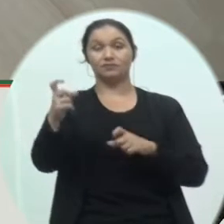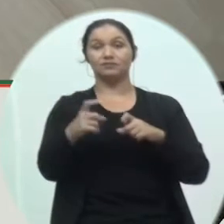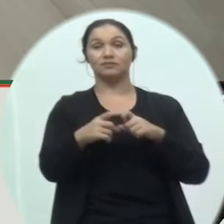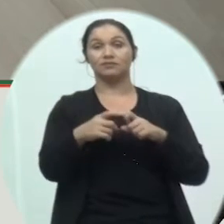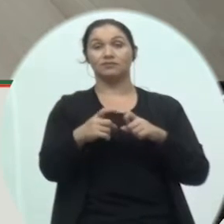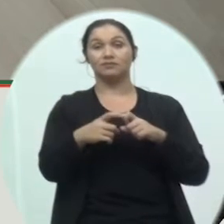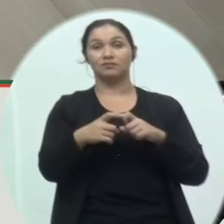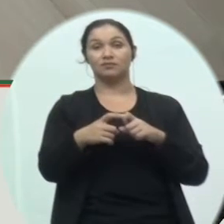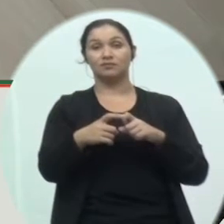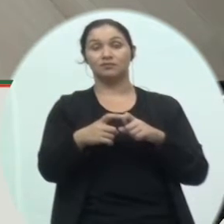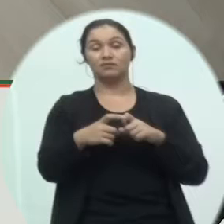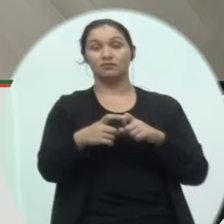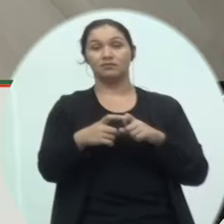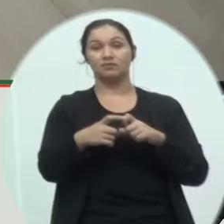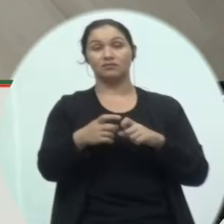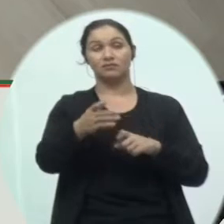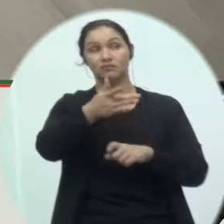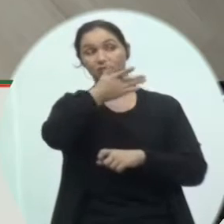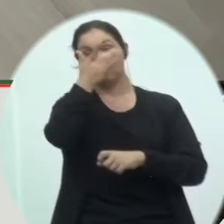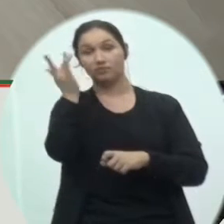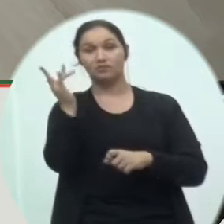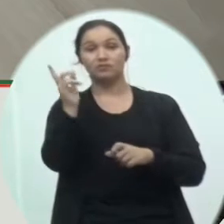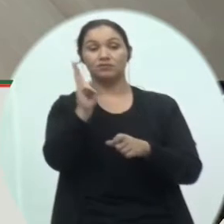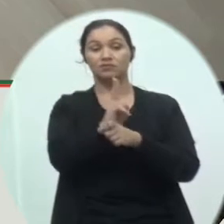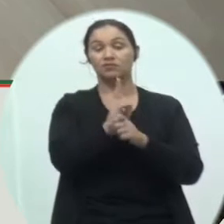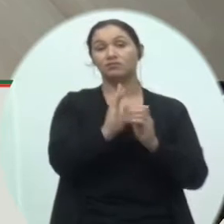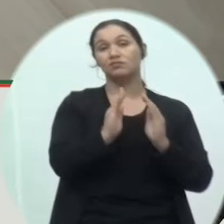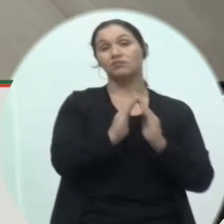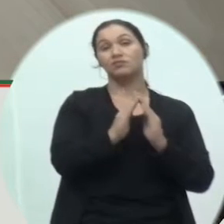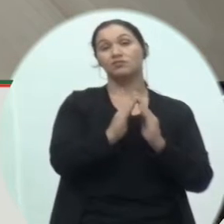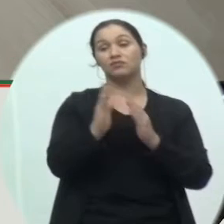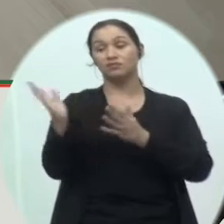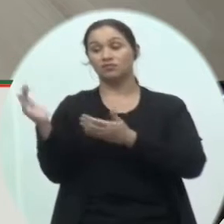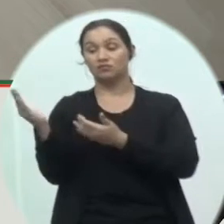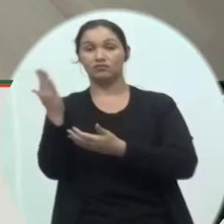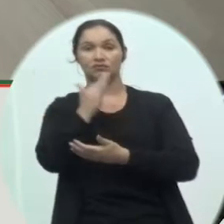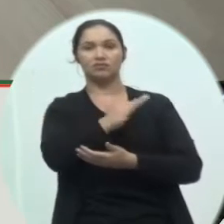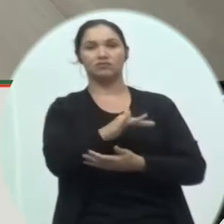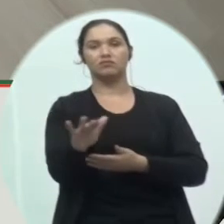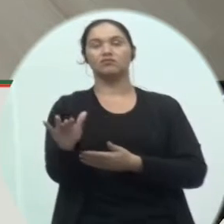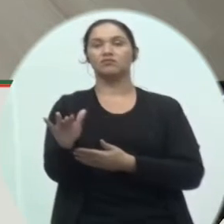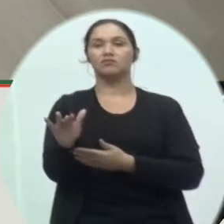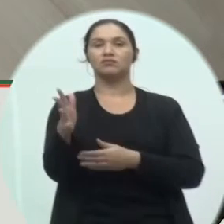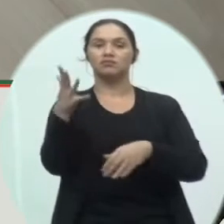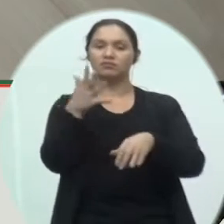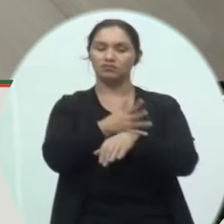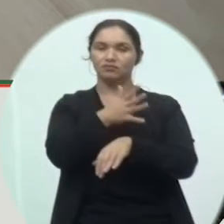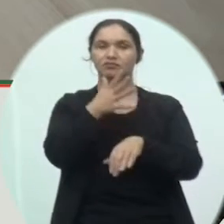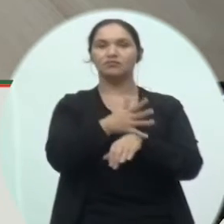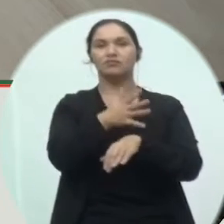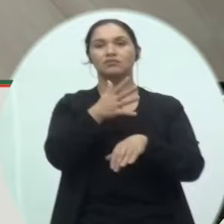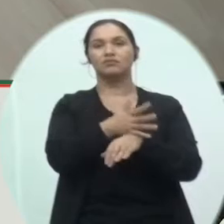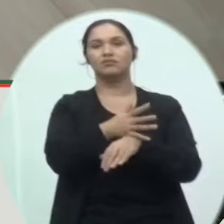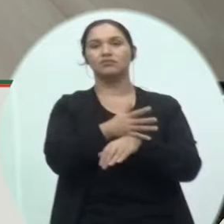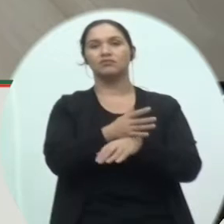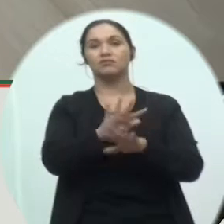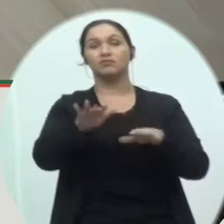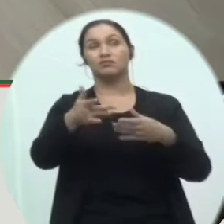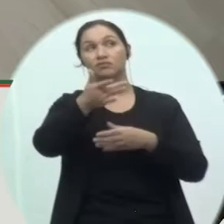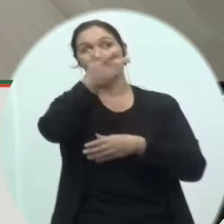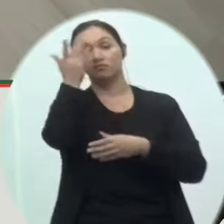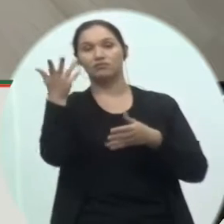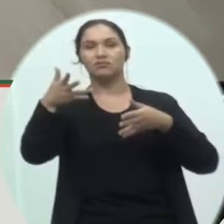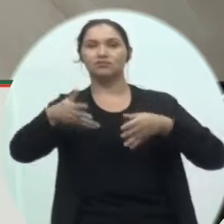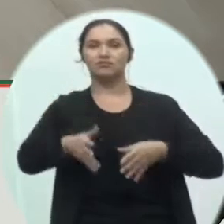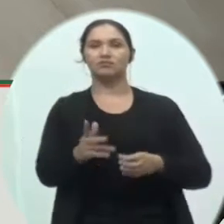advogados, autônomos, donas de casa, crianças, jovens e gente madura. Cristãos em Criciúma, criciumenses pela